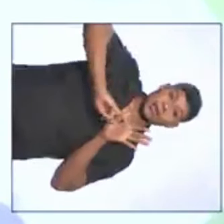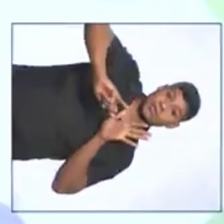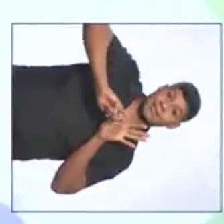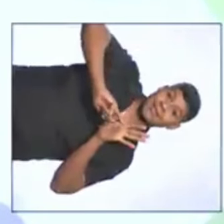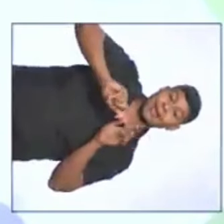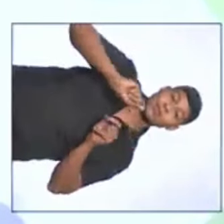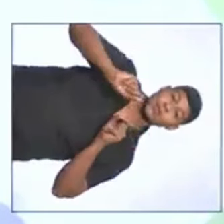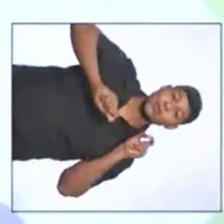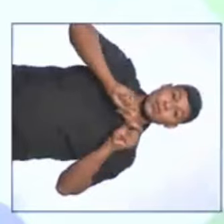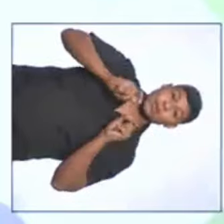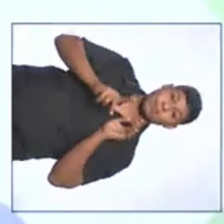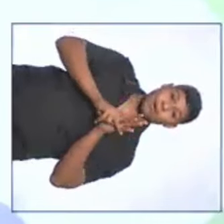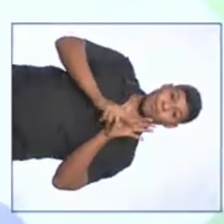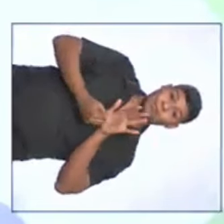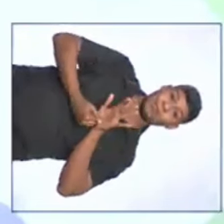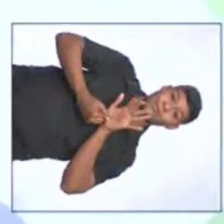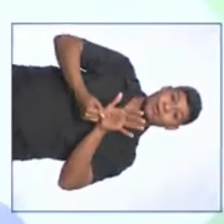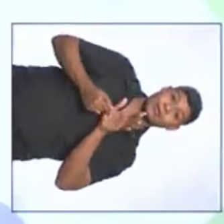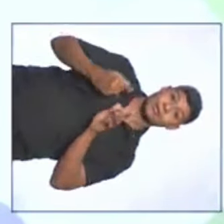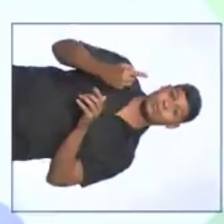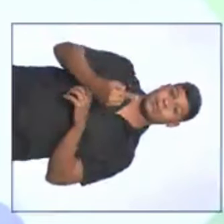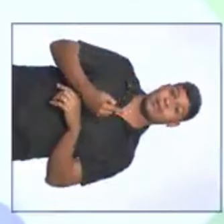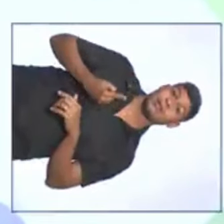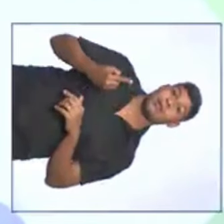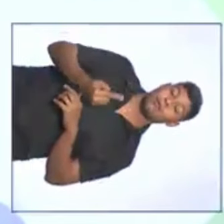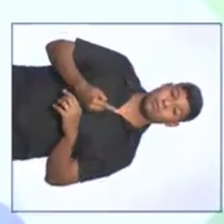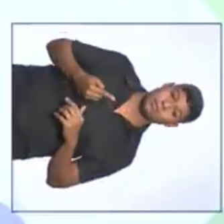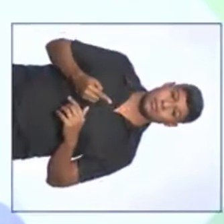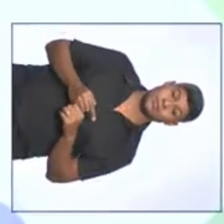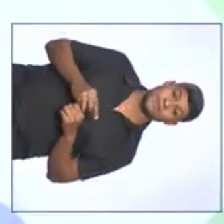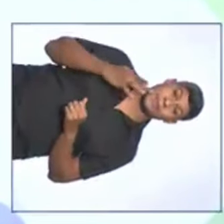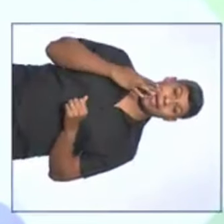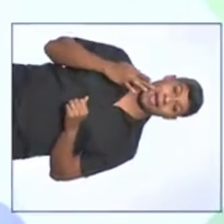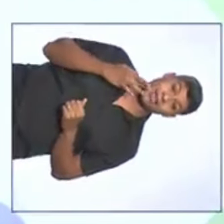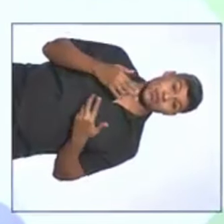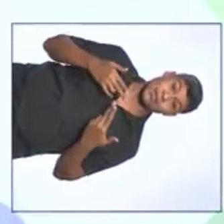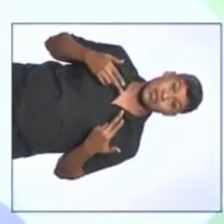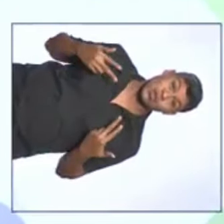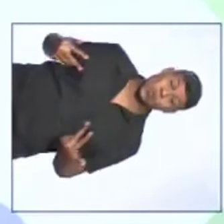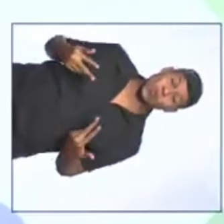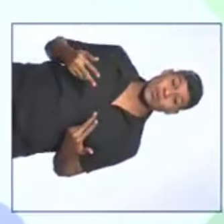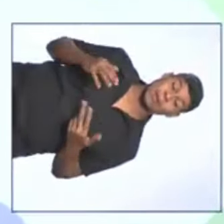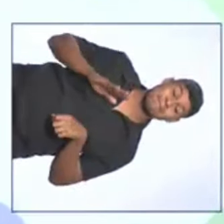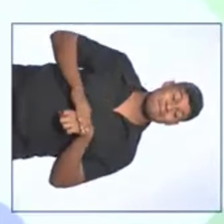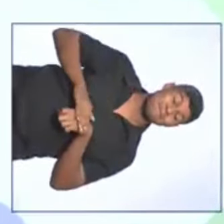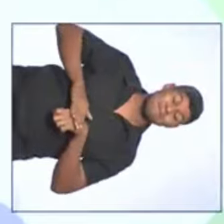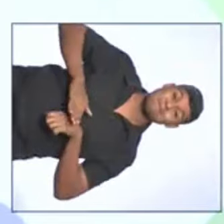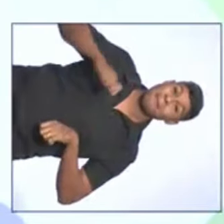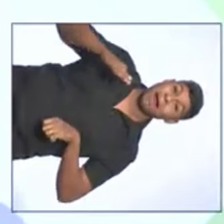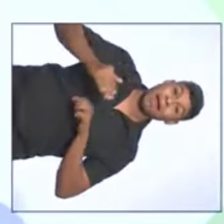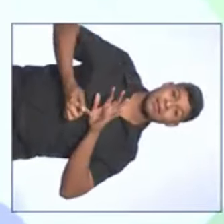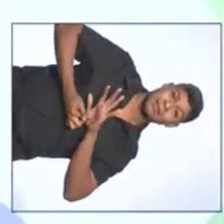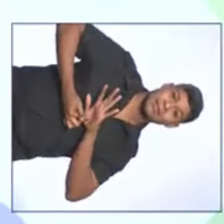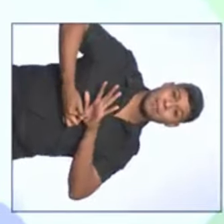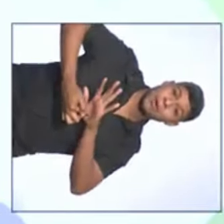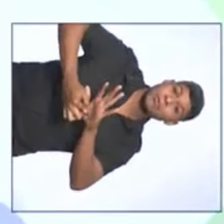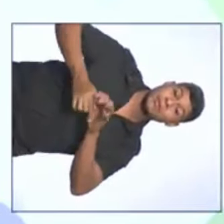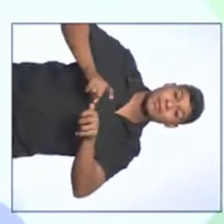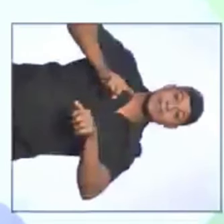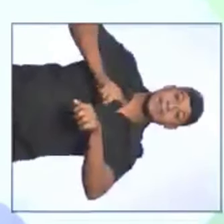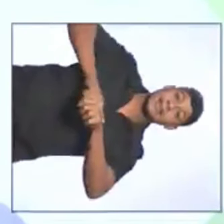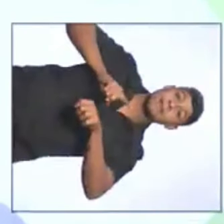com o que é apresentado pra gente. Eu acho que uma das coisas que mais tem aparecido nos últimos